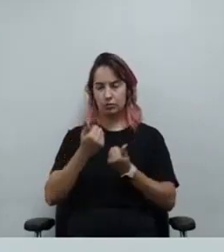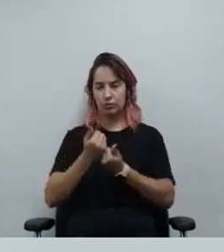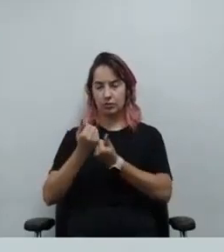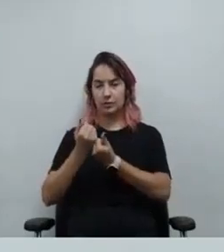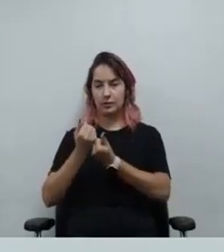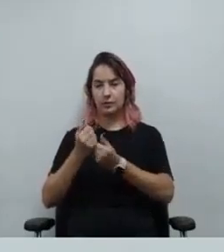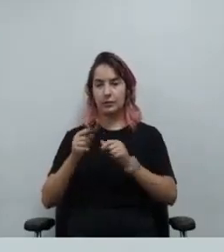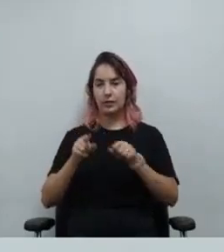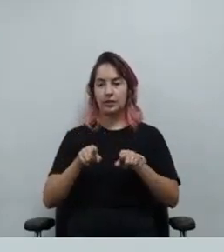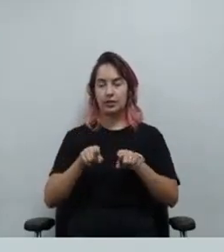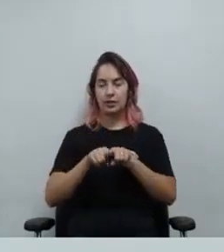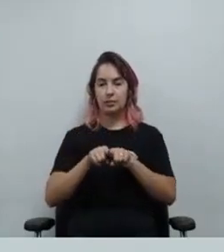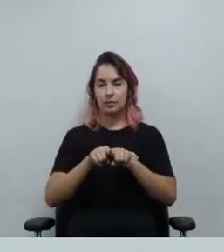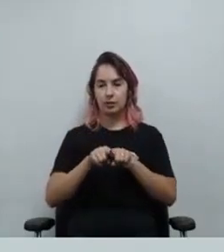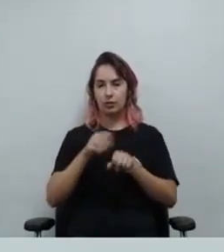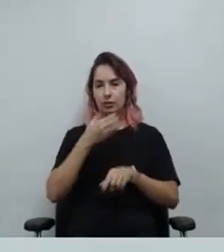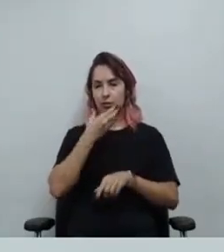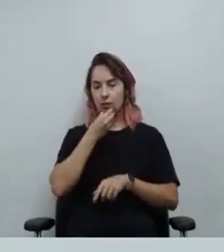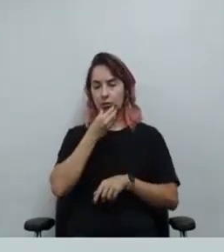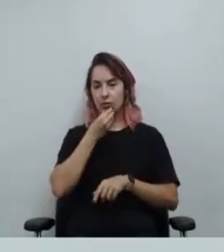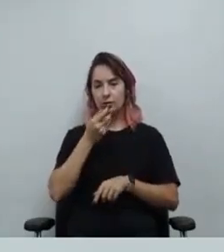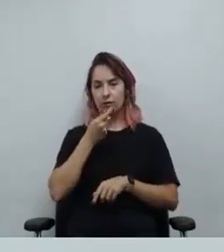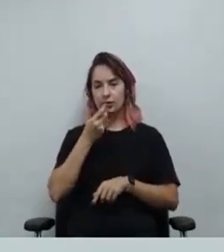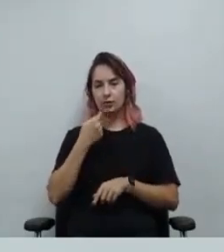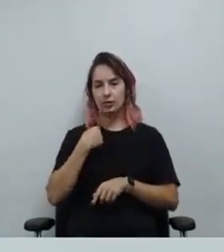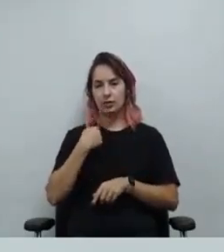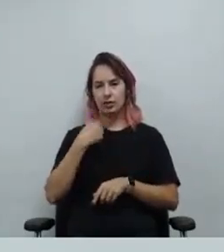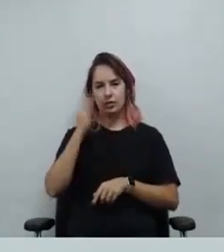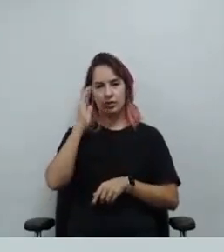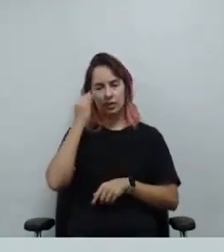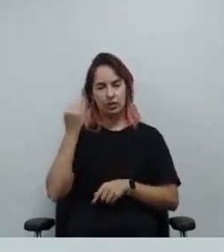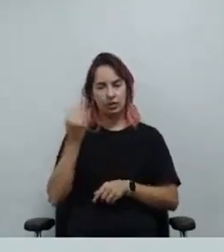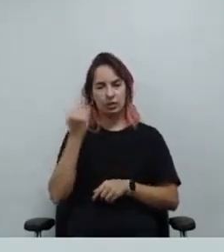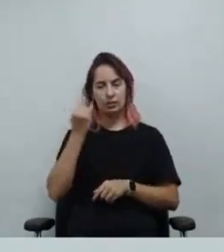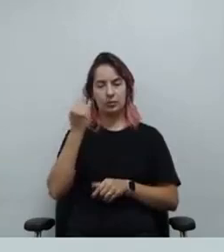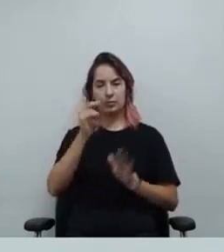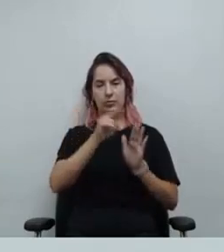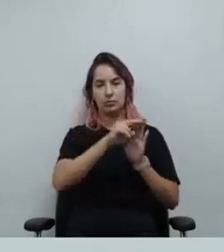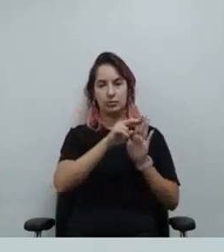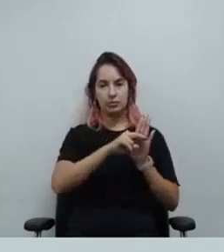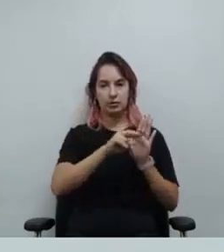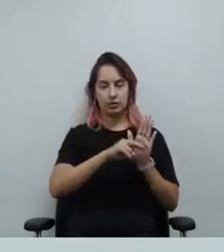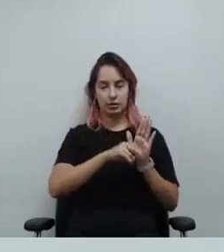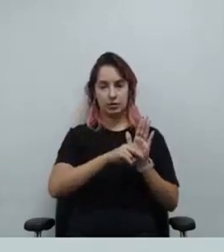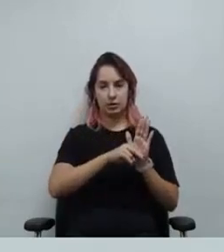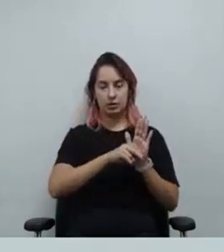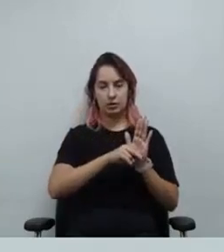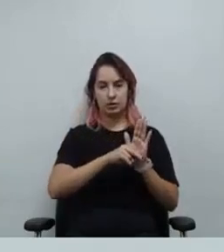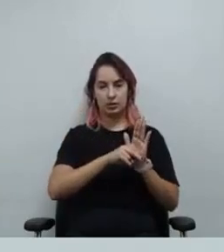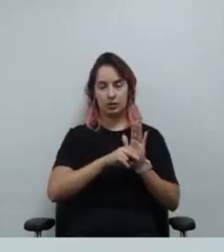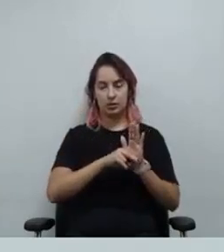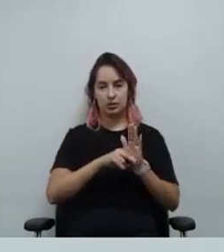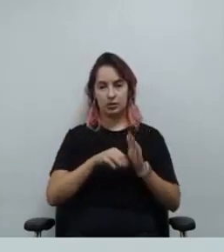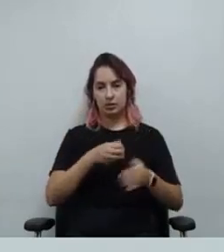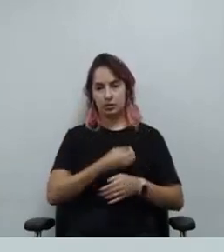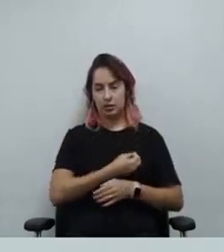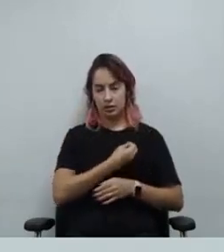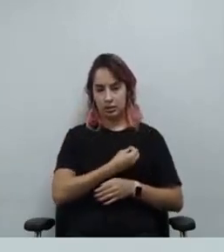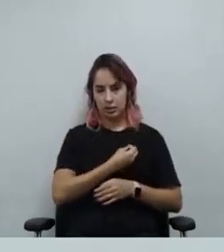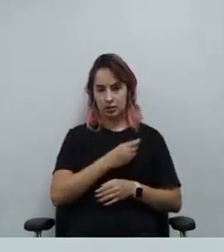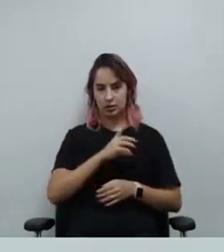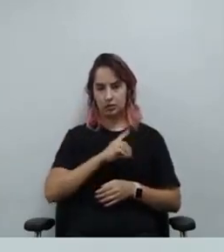no sentido do que o corregedor falou, eu entendo que é muito importante que os protocolos que já existem na